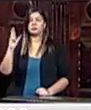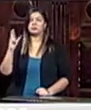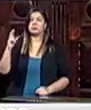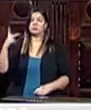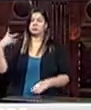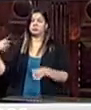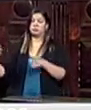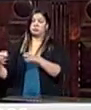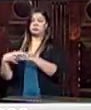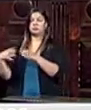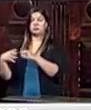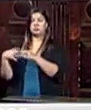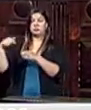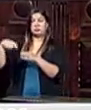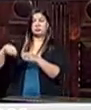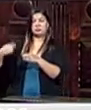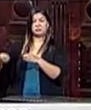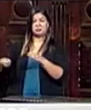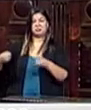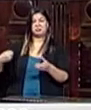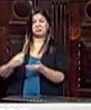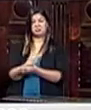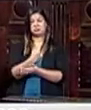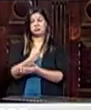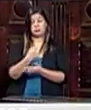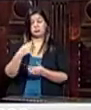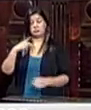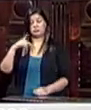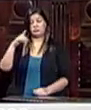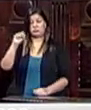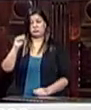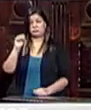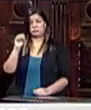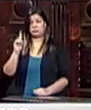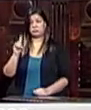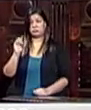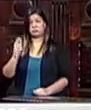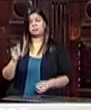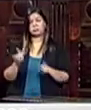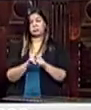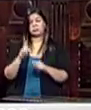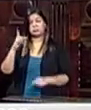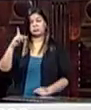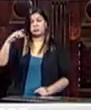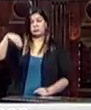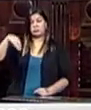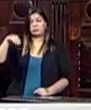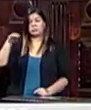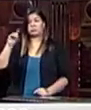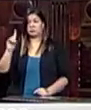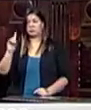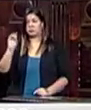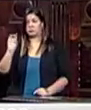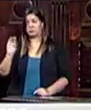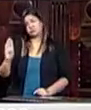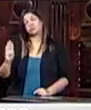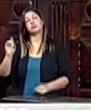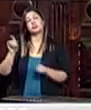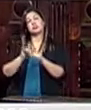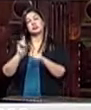composição golpista, com PSDB e PMDB e DEM, e alguns